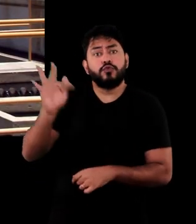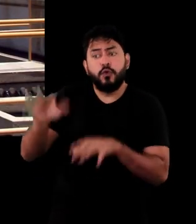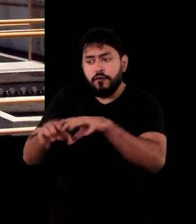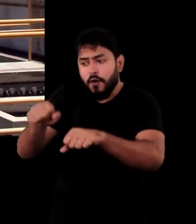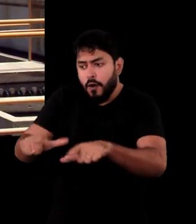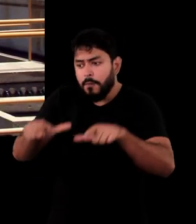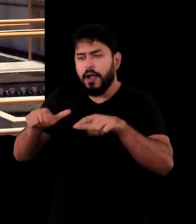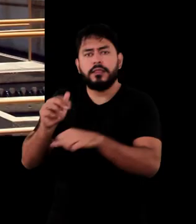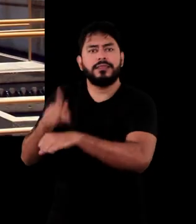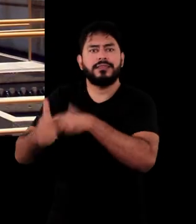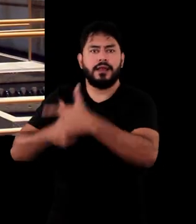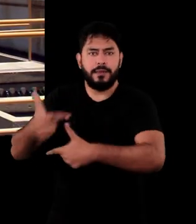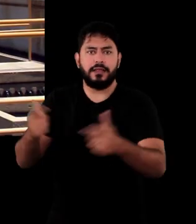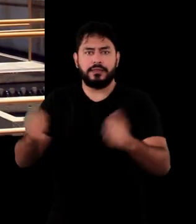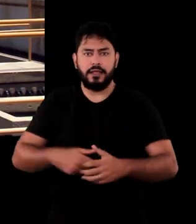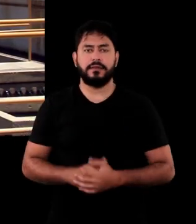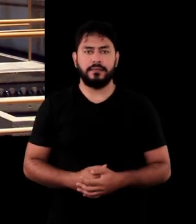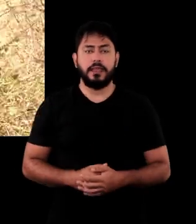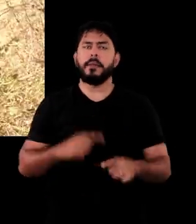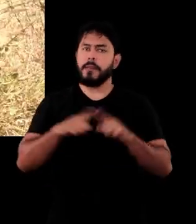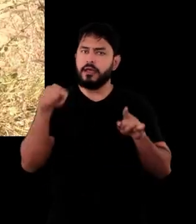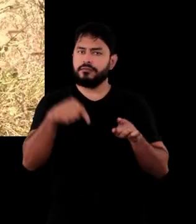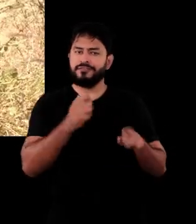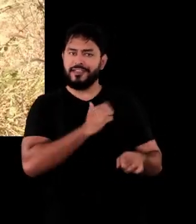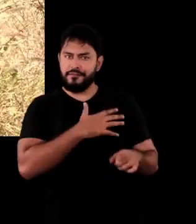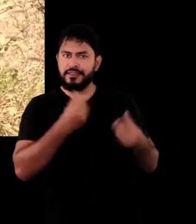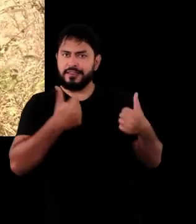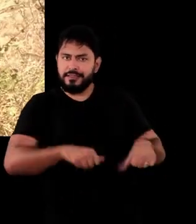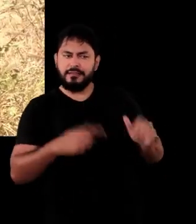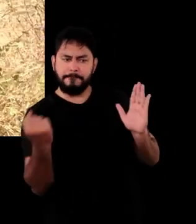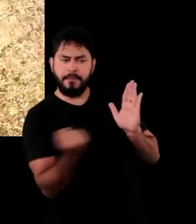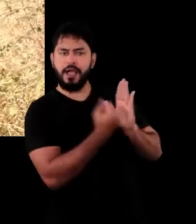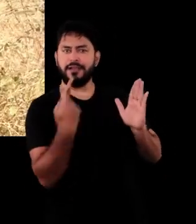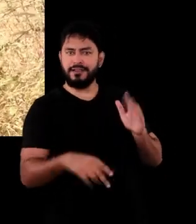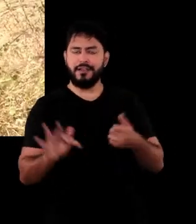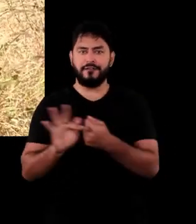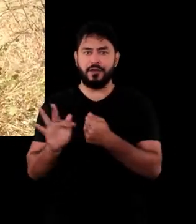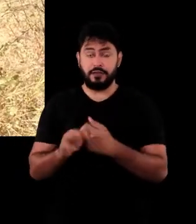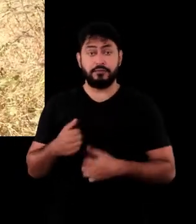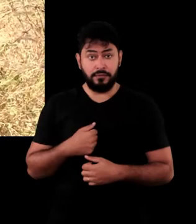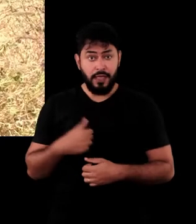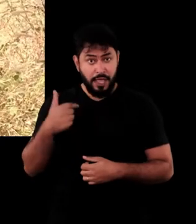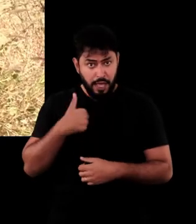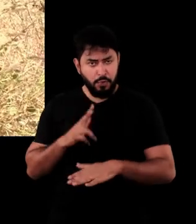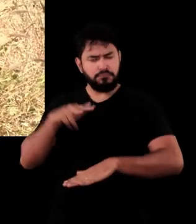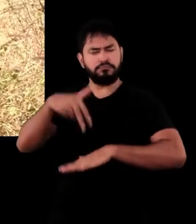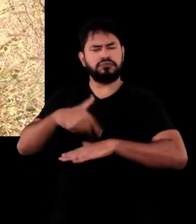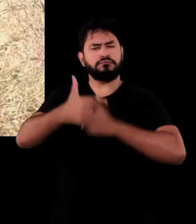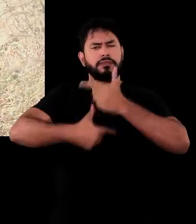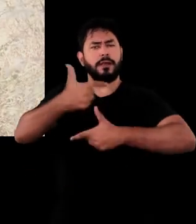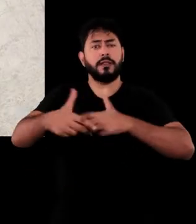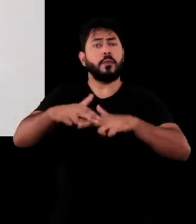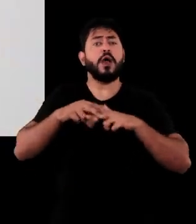vez mais firmando sua marca aqui em Afogados. Eu cheguei onde eu cheguei hoje por conta do IFPE.